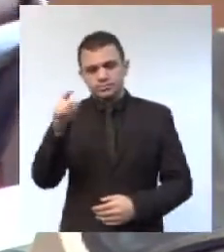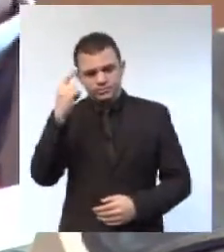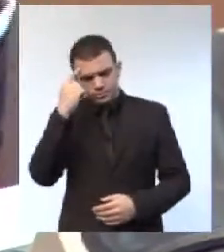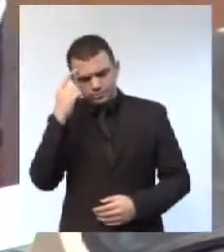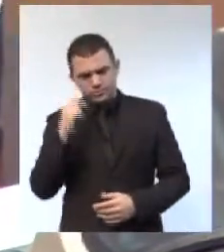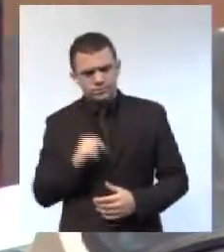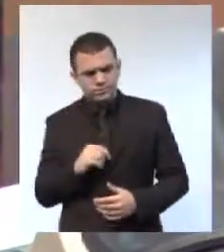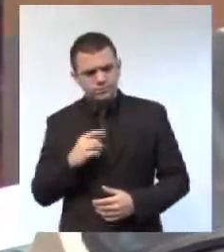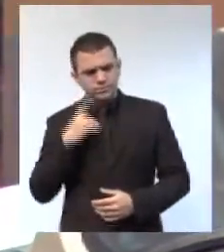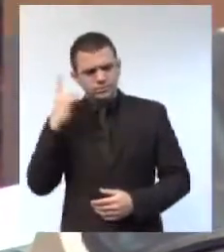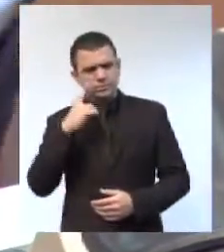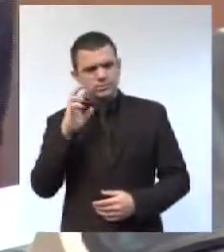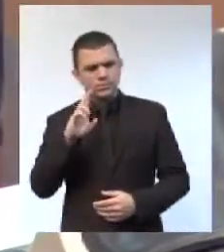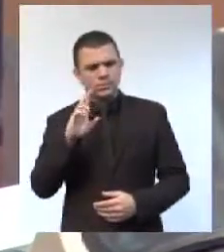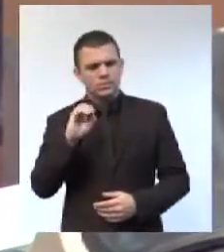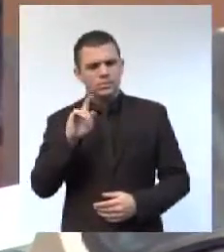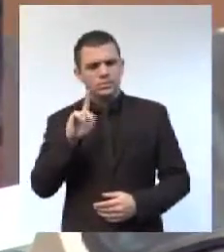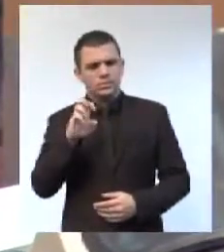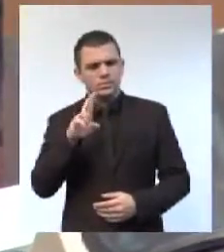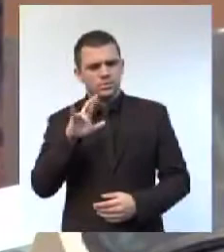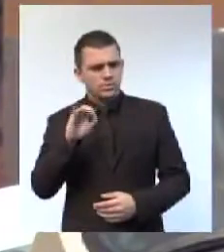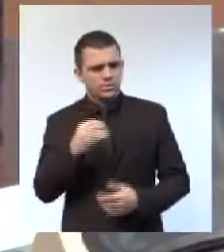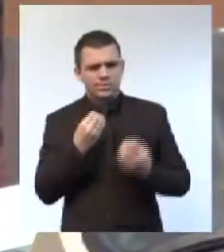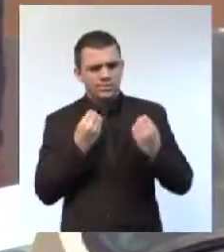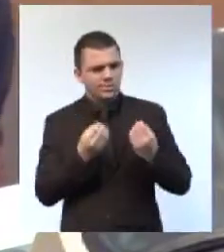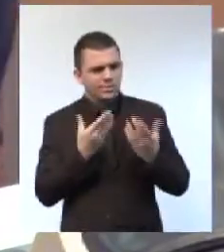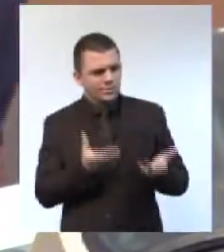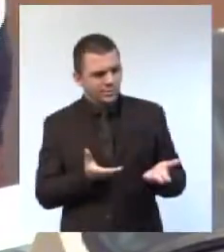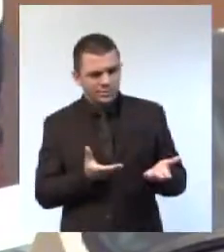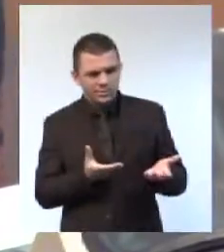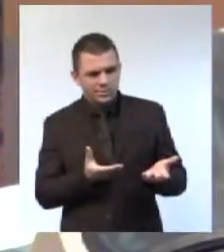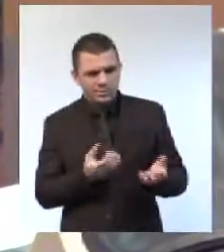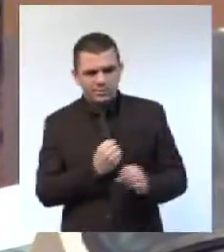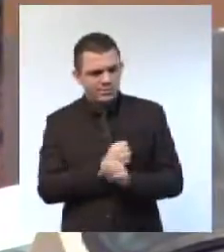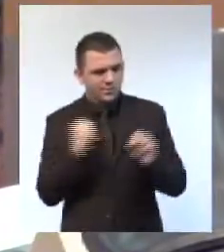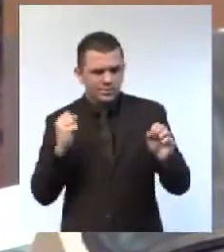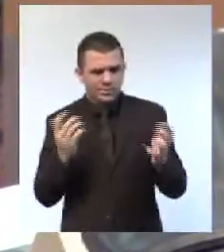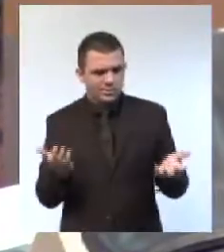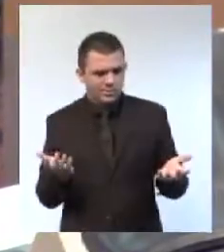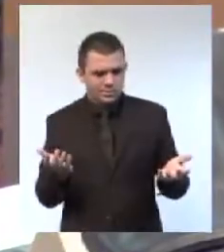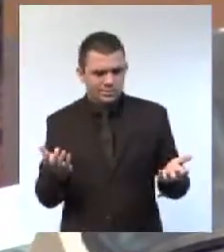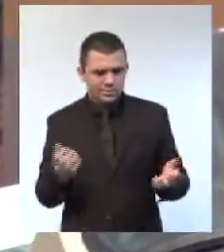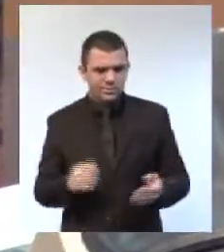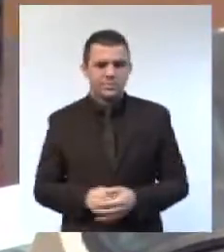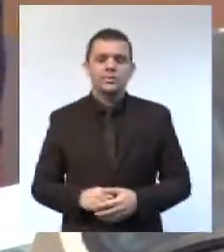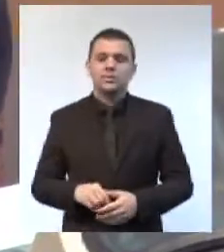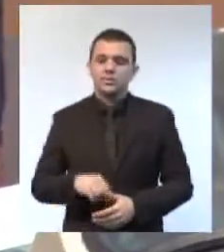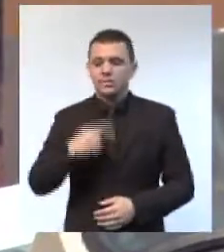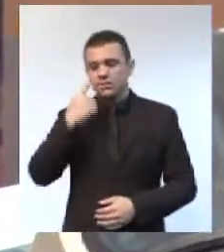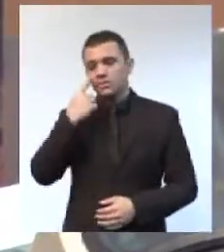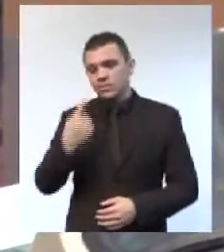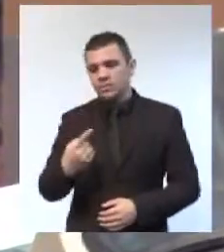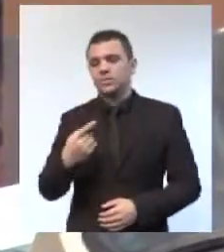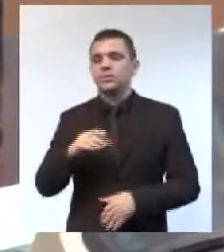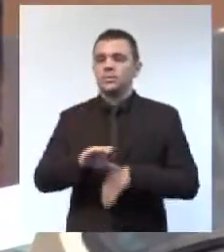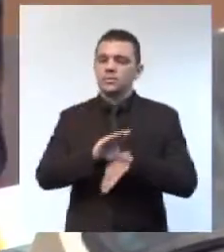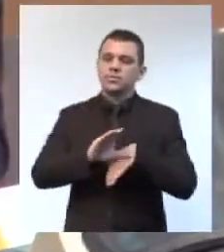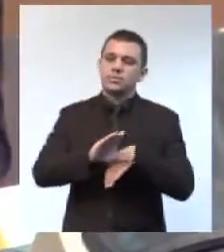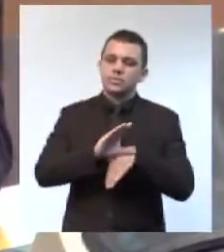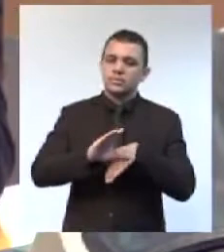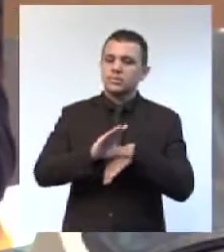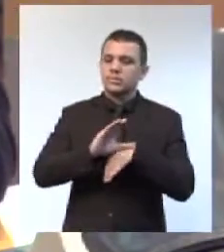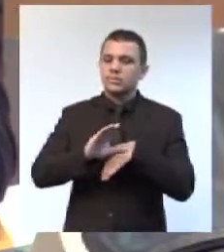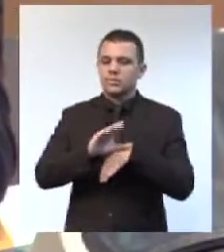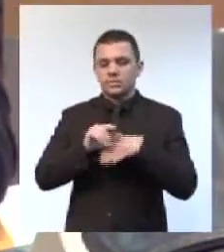deputado Rogério, não é possível isso. E fomos para a Constituição para que Vossa Excelência